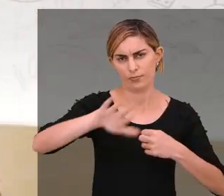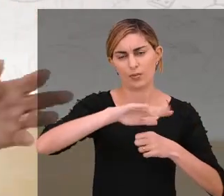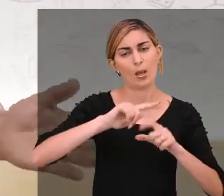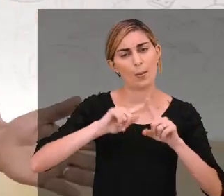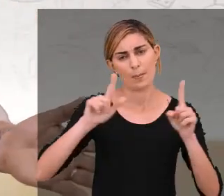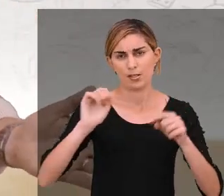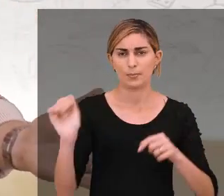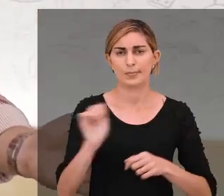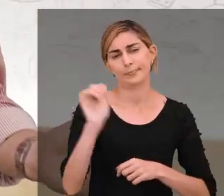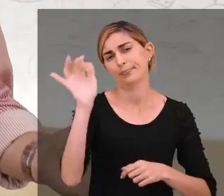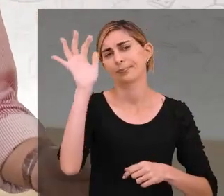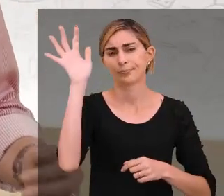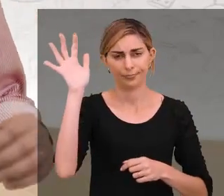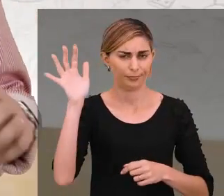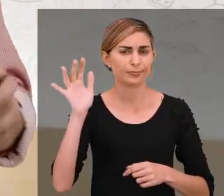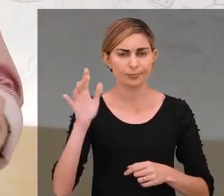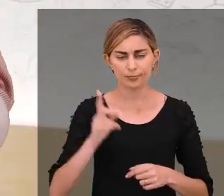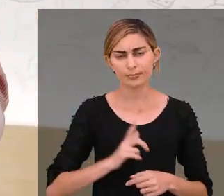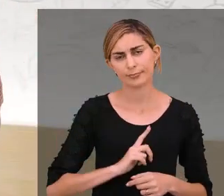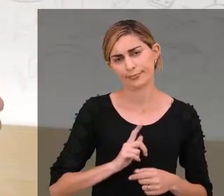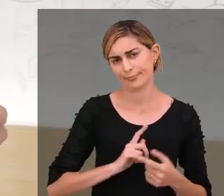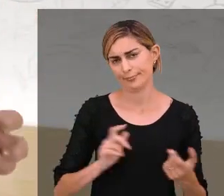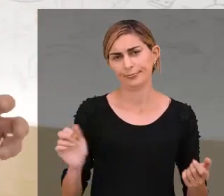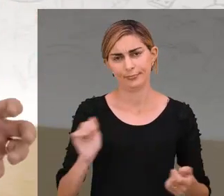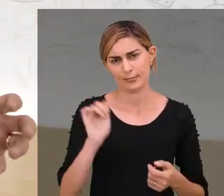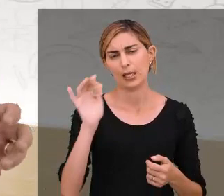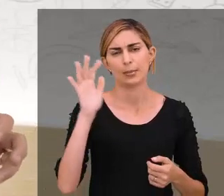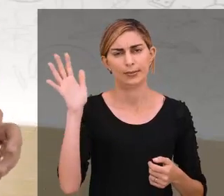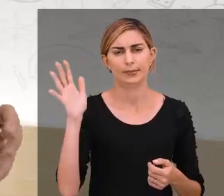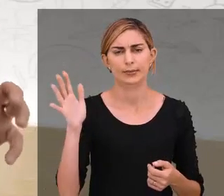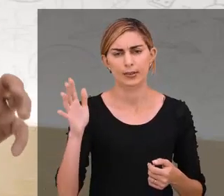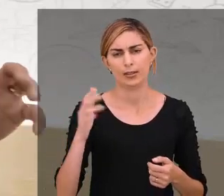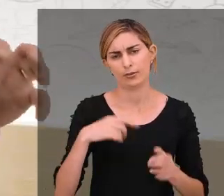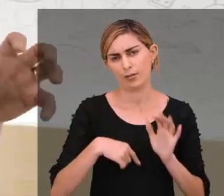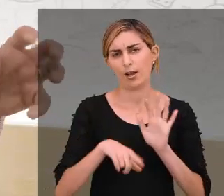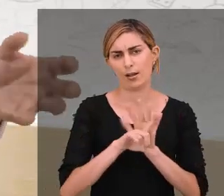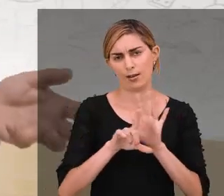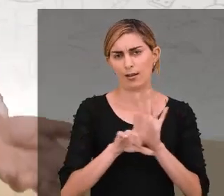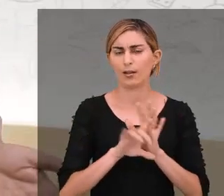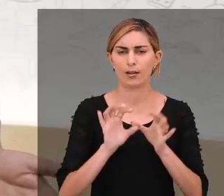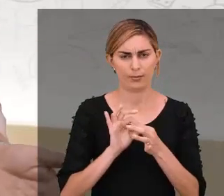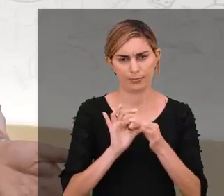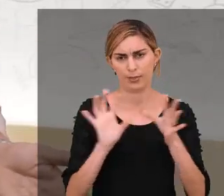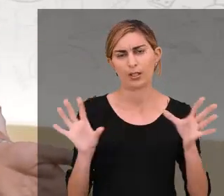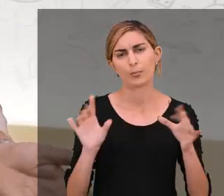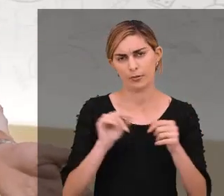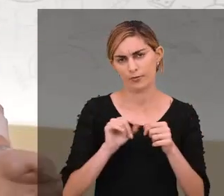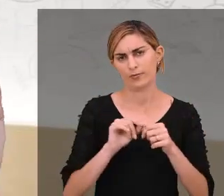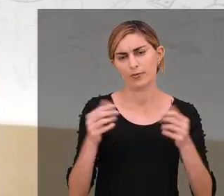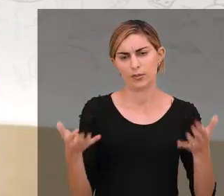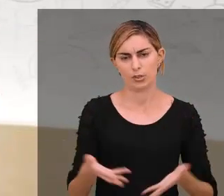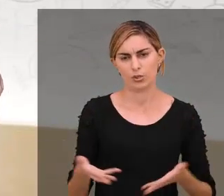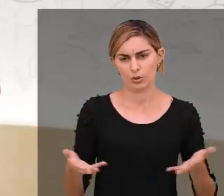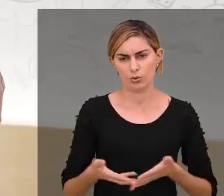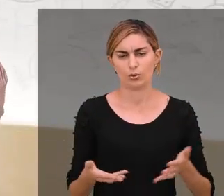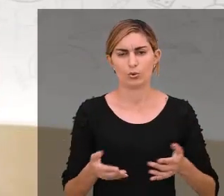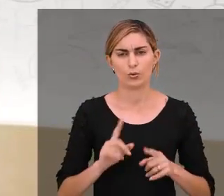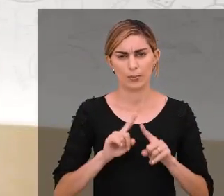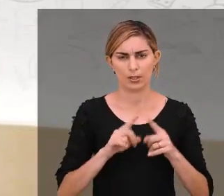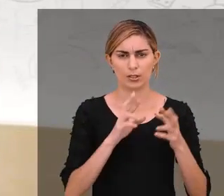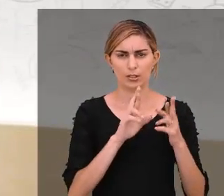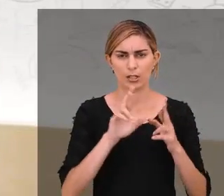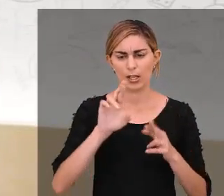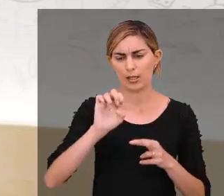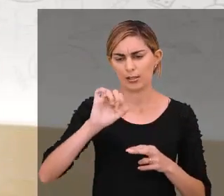mas são um pouco mais caros, né? Mas eles são, vamos dizer assim, o que a legislação permite que a gente faça hoje. No que diz